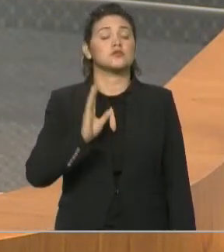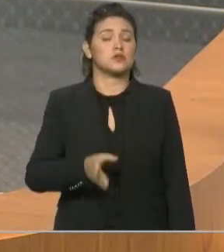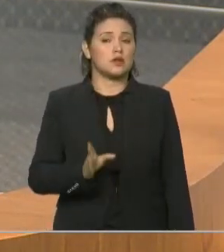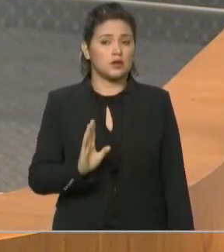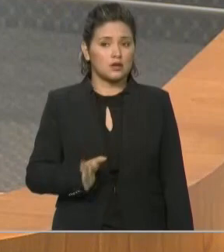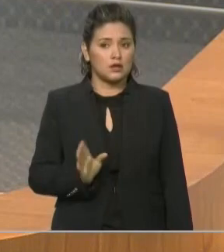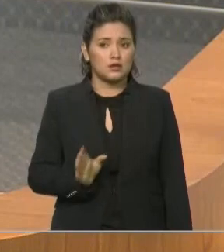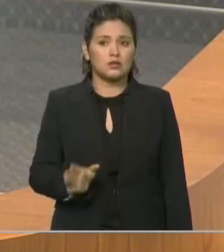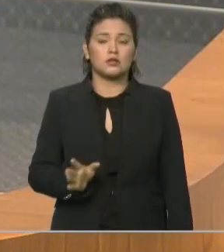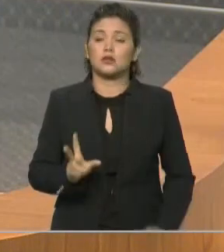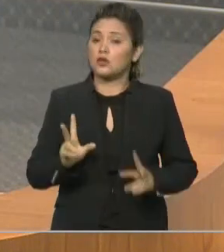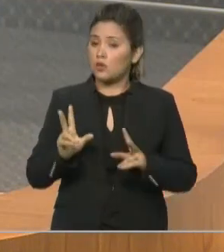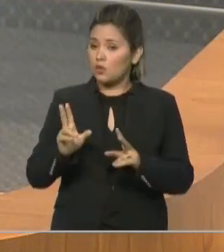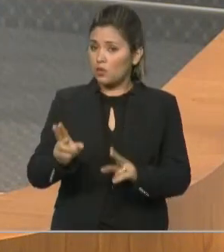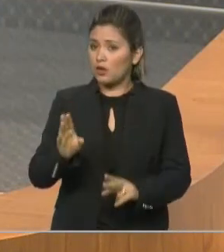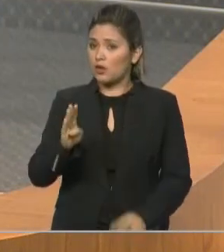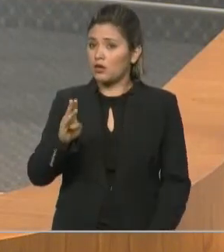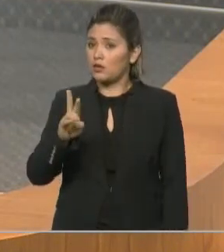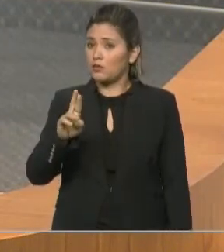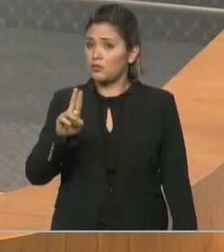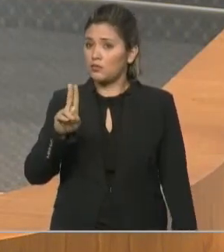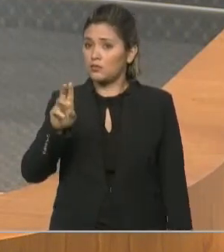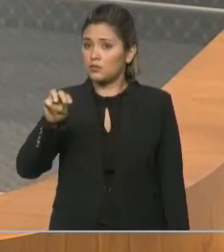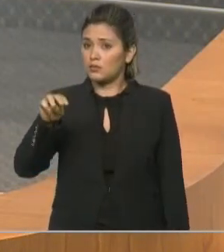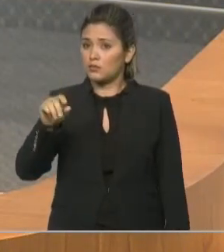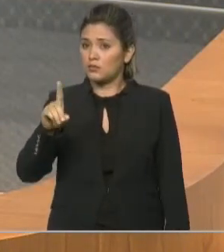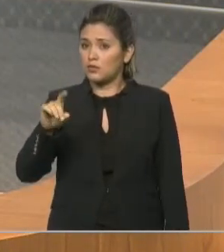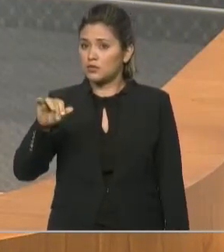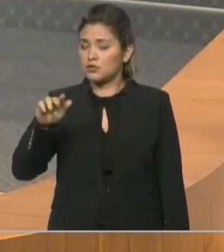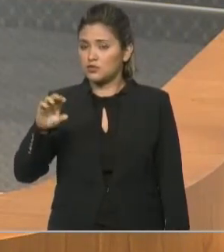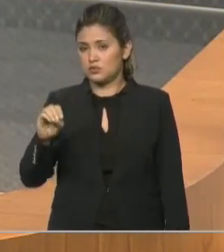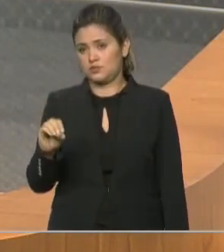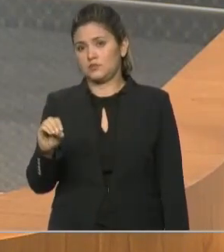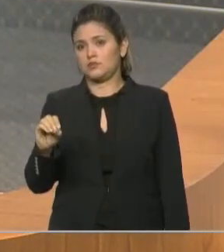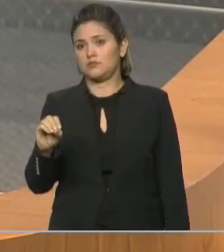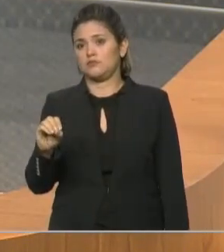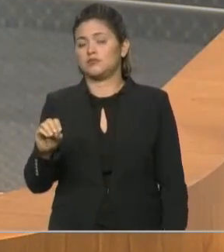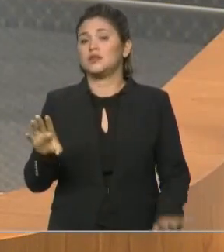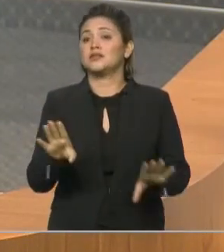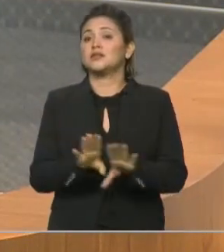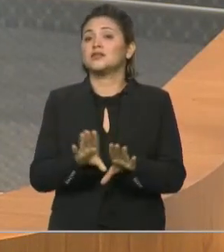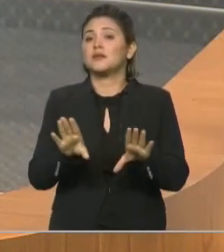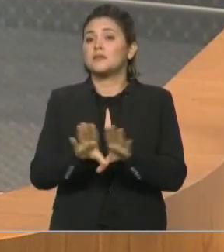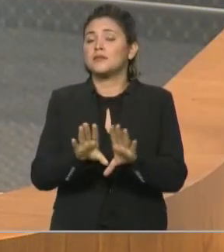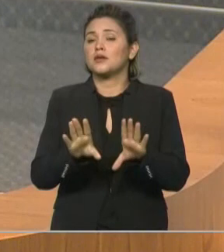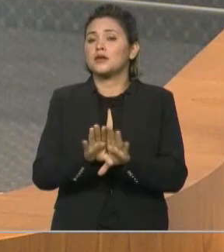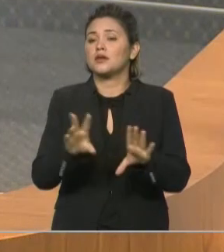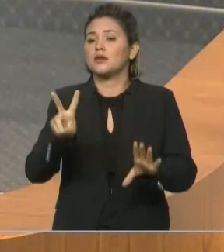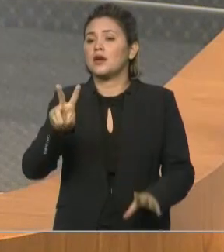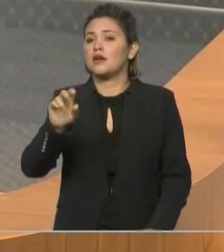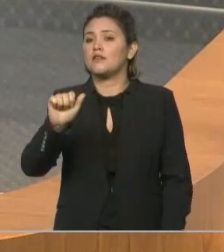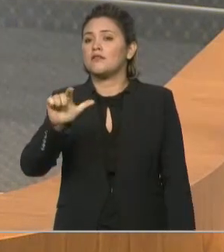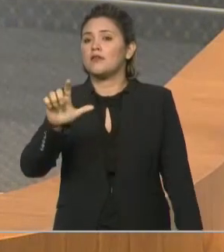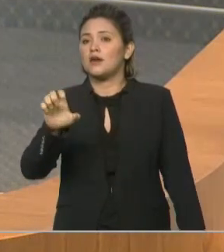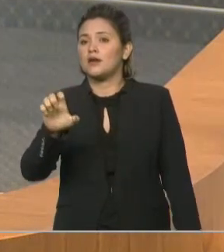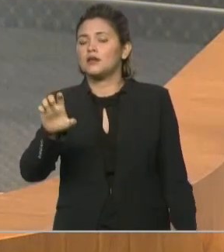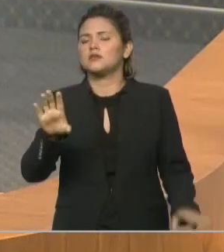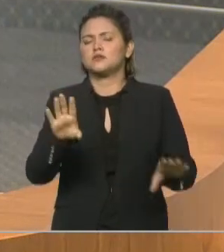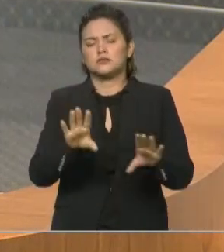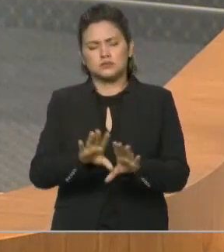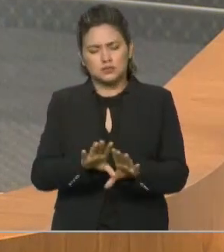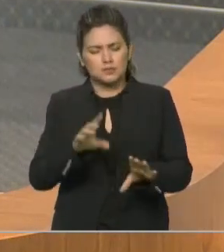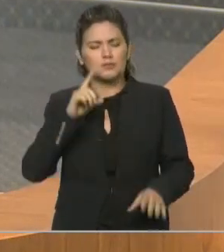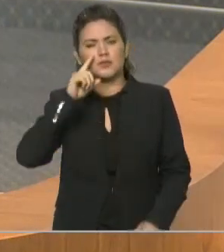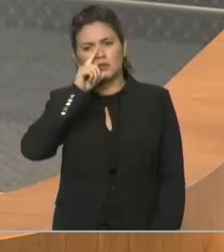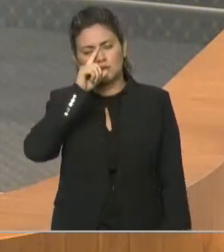modo que a de Brumadinho. E as outras da Vale do Rio Doce, também qualificadas de alto risco. O que eu lamento